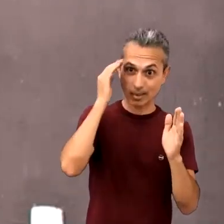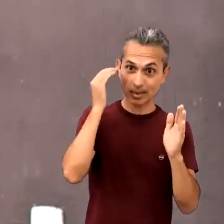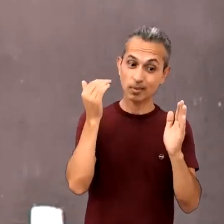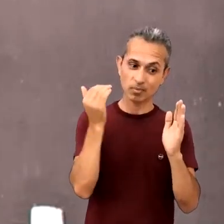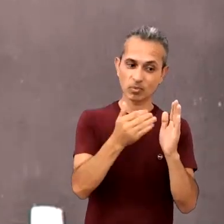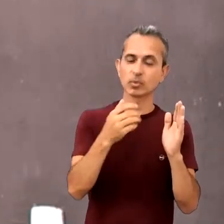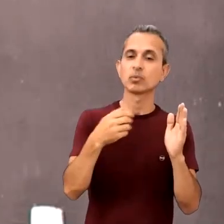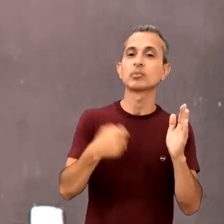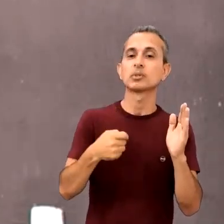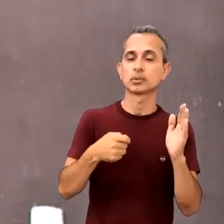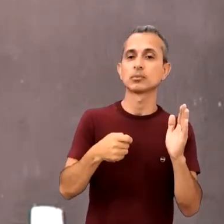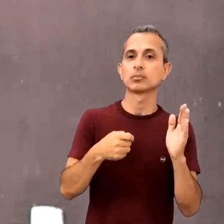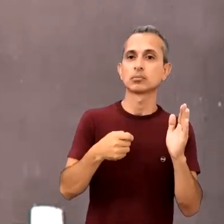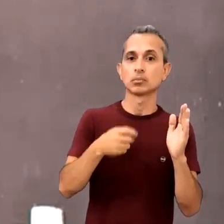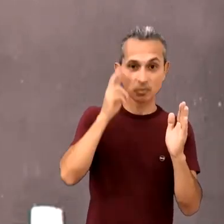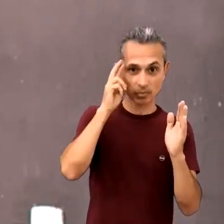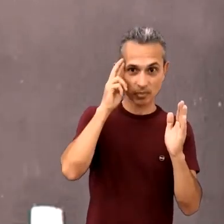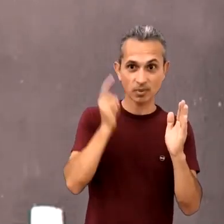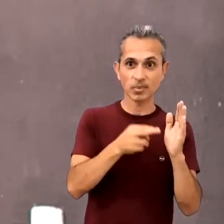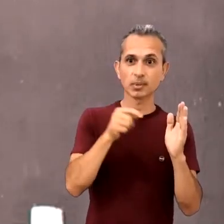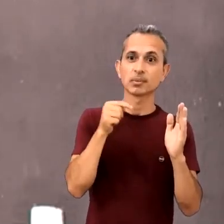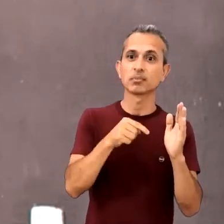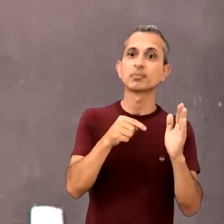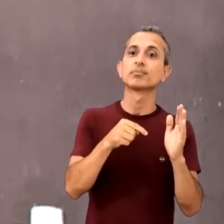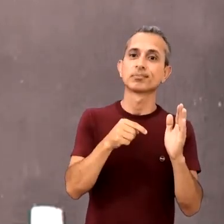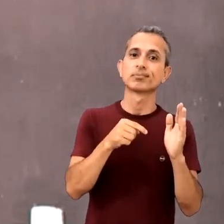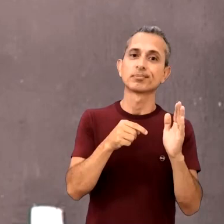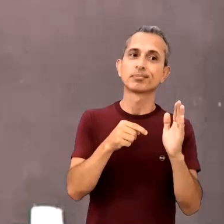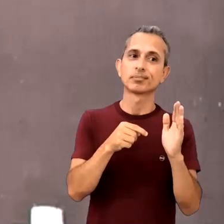do Senhor deve ser respeitada.